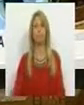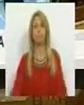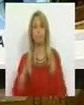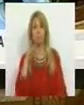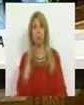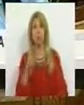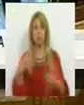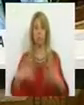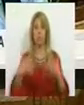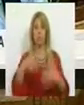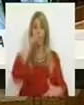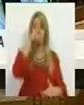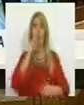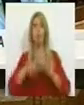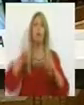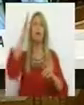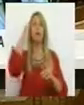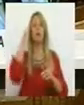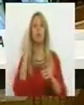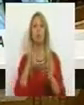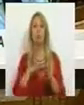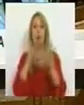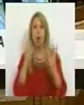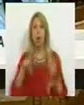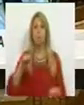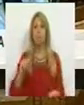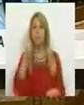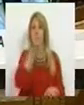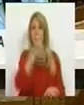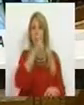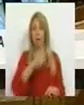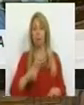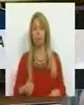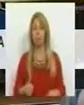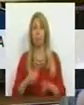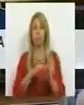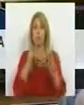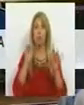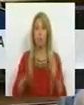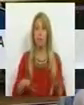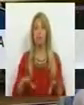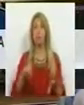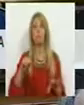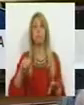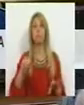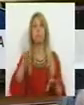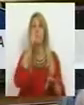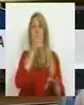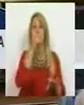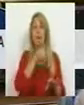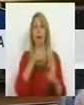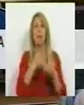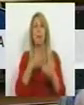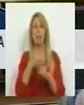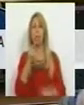olhando para o Orçamento de Estado e aquilo que está previsto para os hospitais do Distrito de Santarém, Hospital Distrital de Santarém e o Centro Hospital do Médio